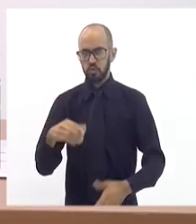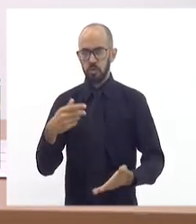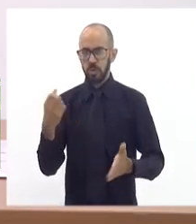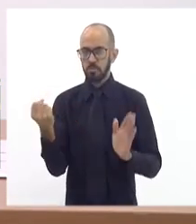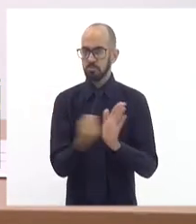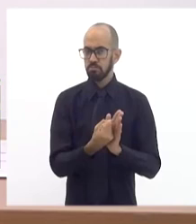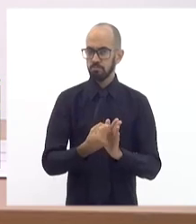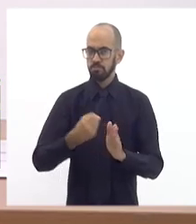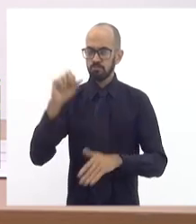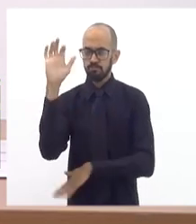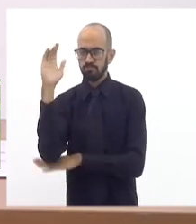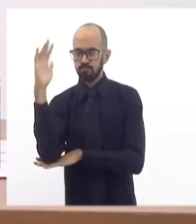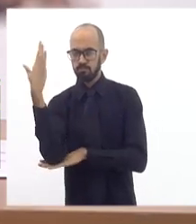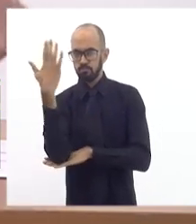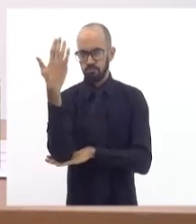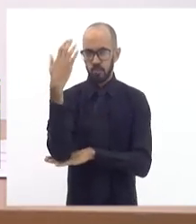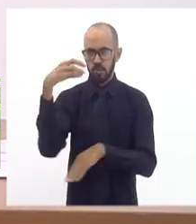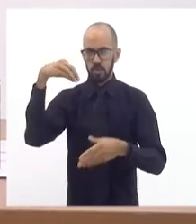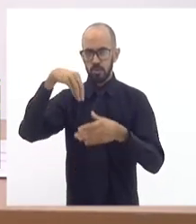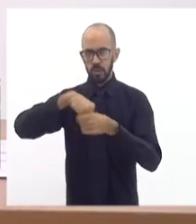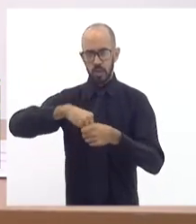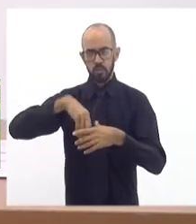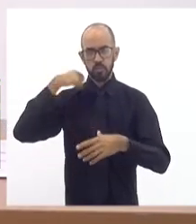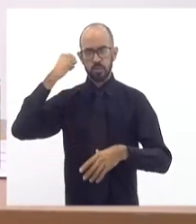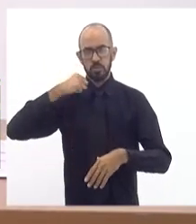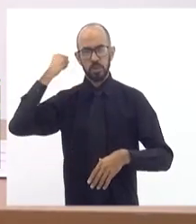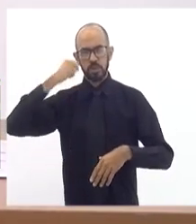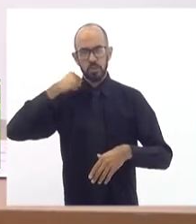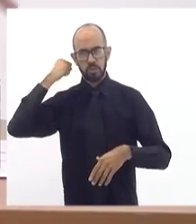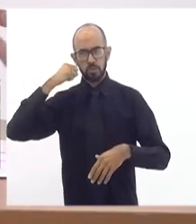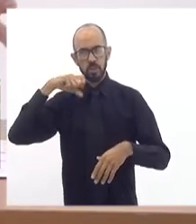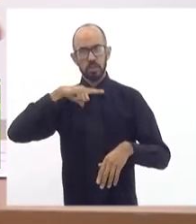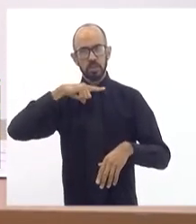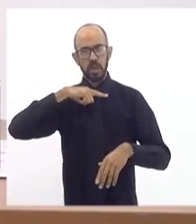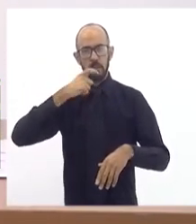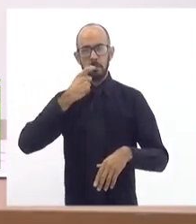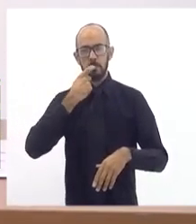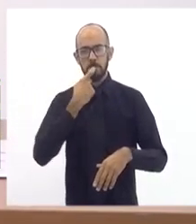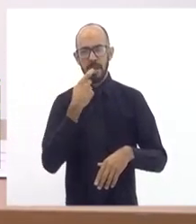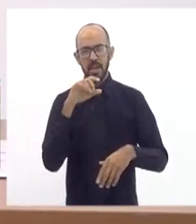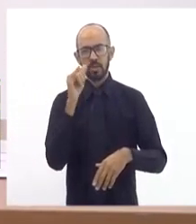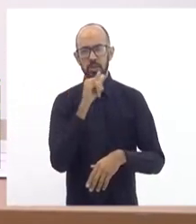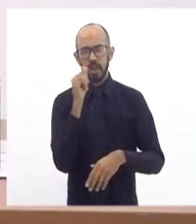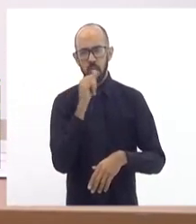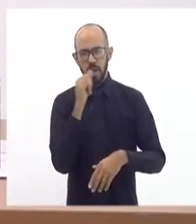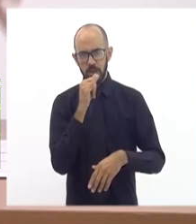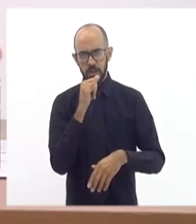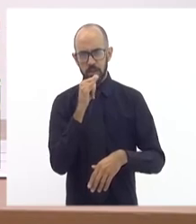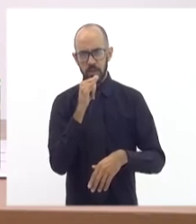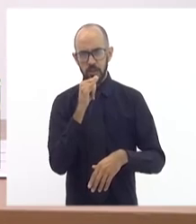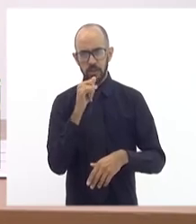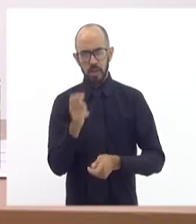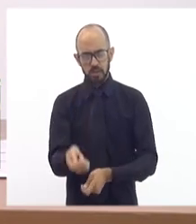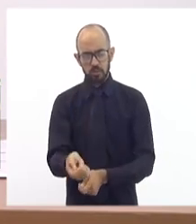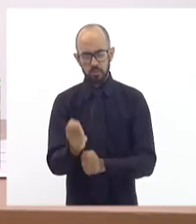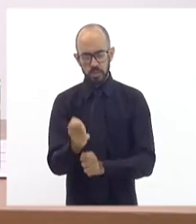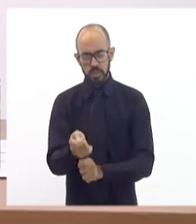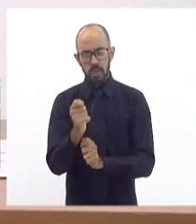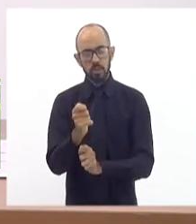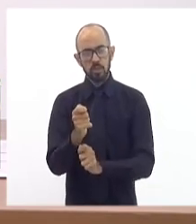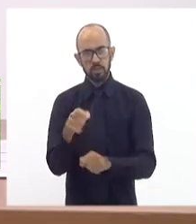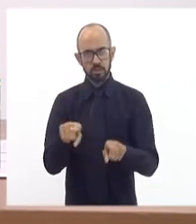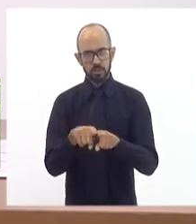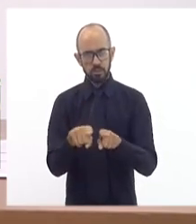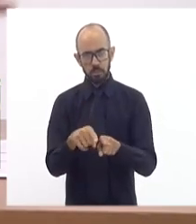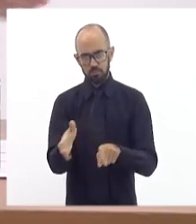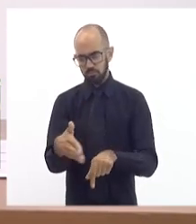ambientais dentro da água da Baía de Sepetiba que pega ali torno ali de Itaguaí do grande volume de pescadores que eles naquela área